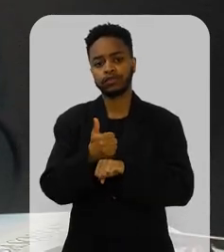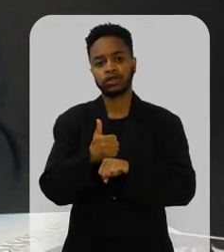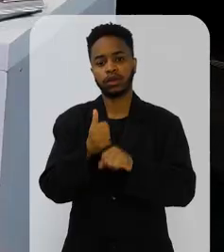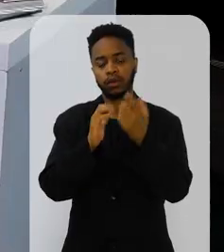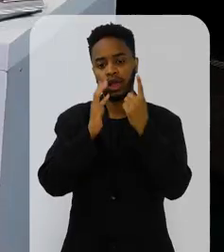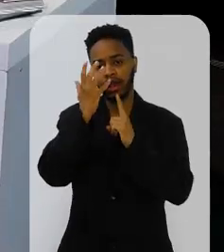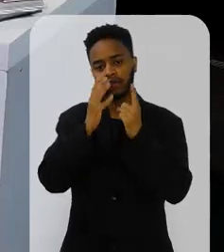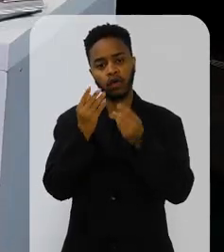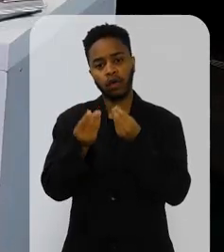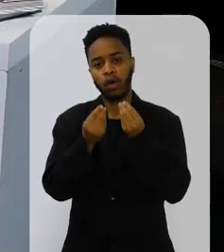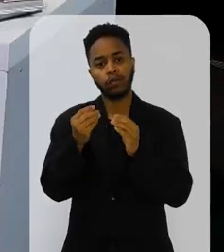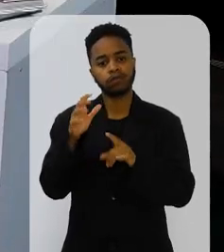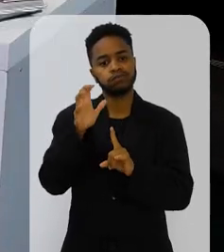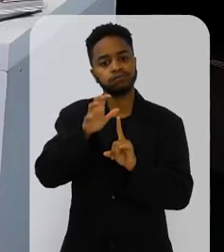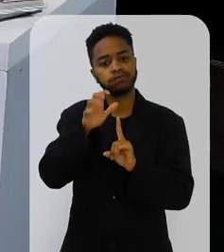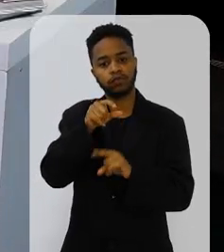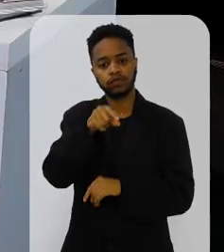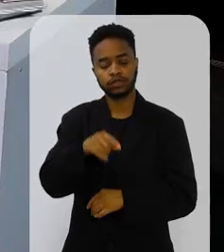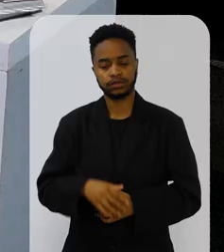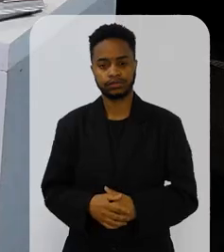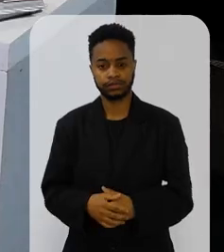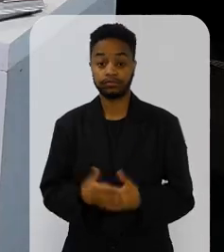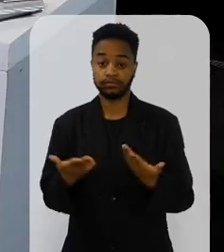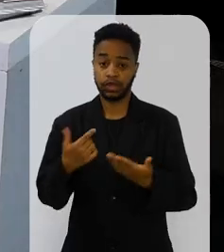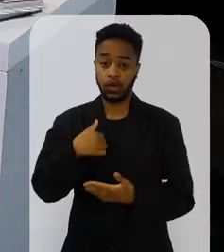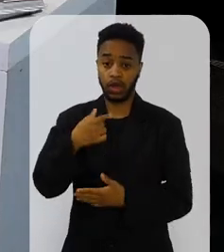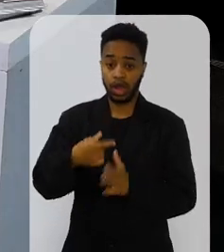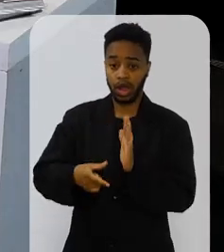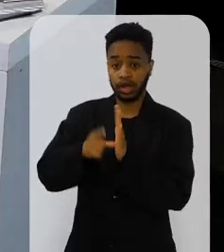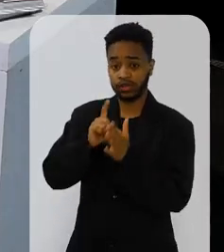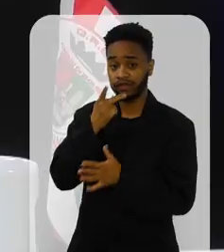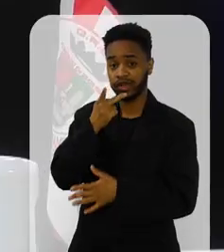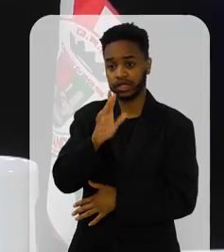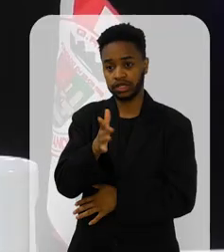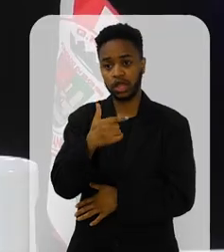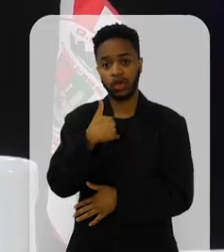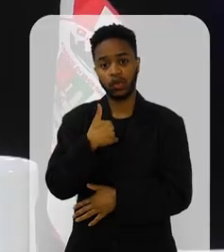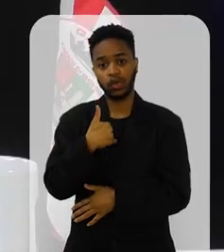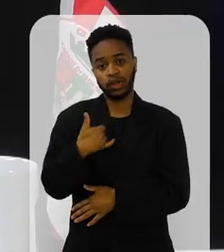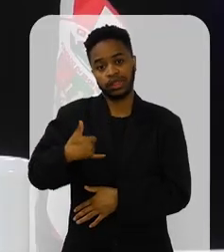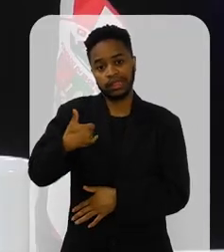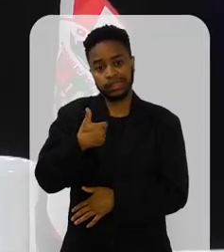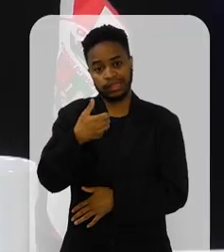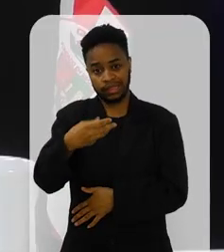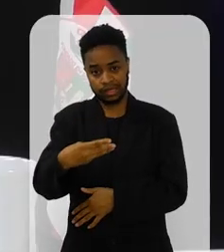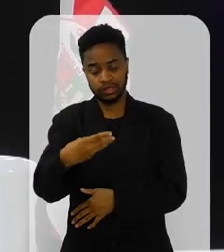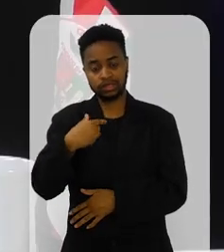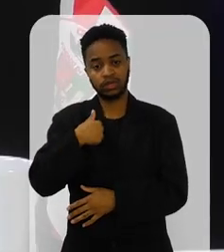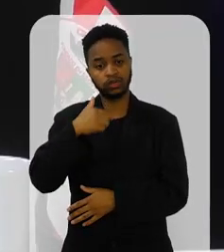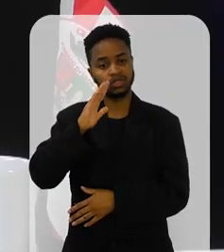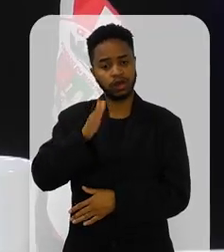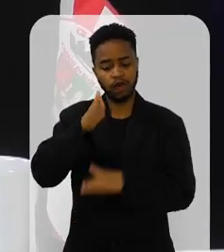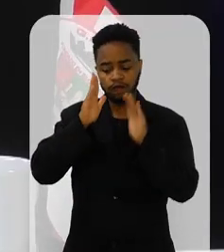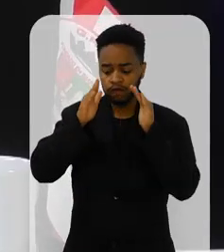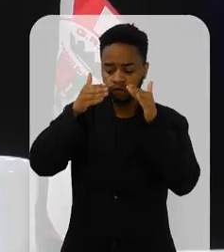carnaval? Mauro, como eu falei anteriormente, eu com 13 anos eu já tinha o foco do trabalho do